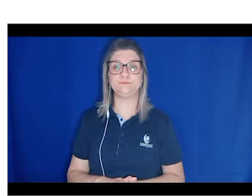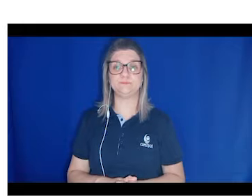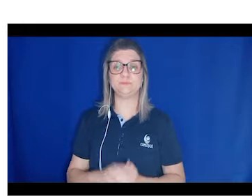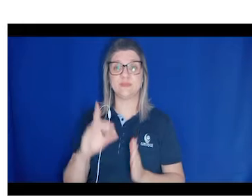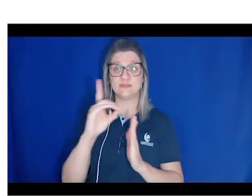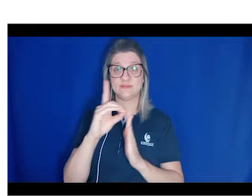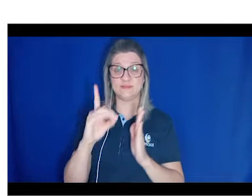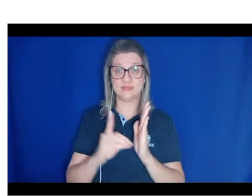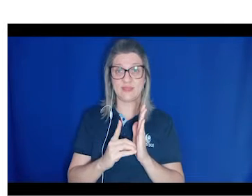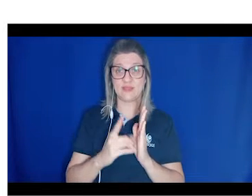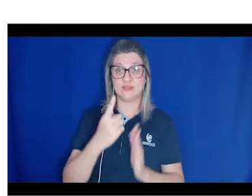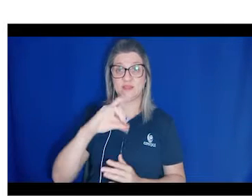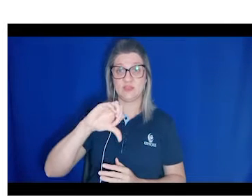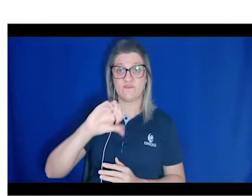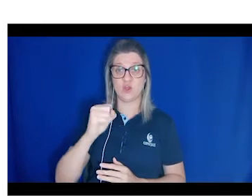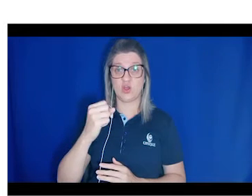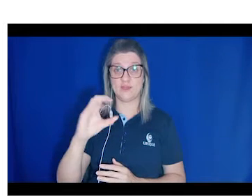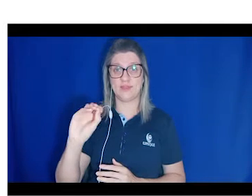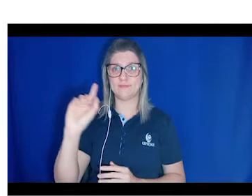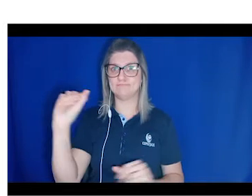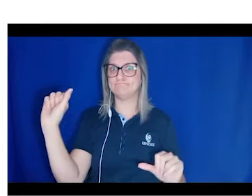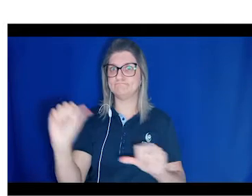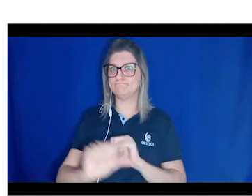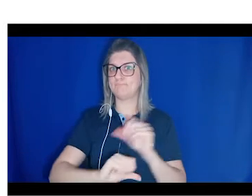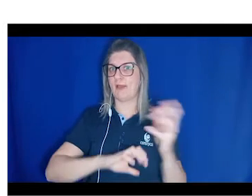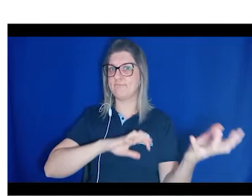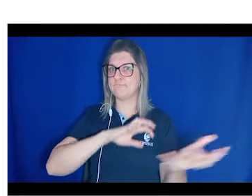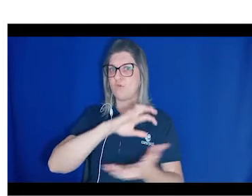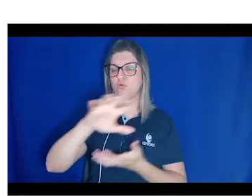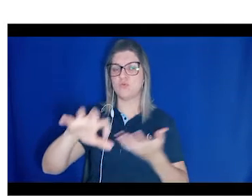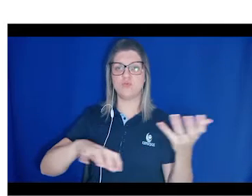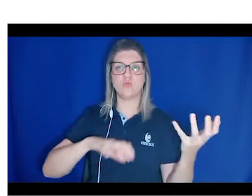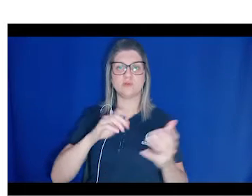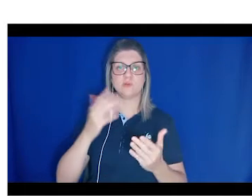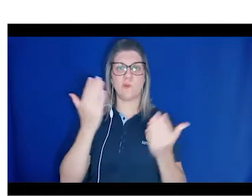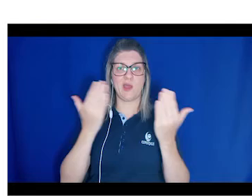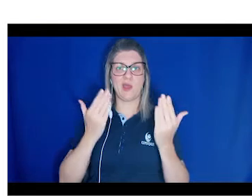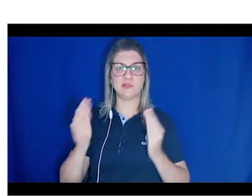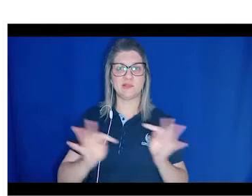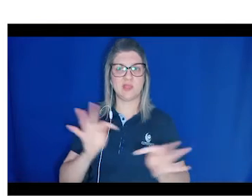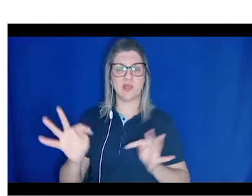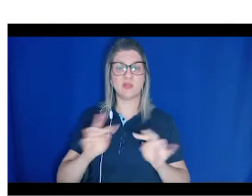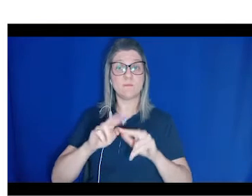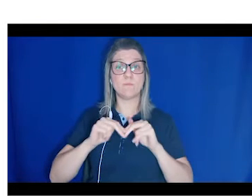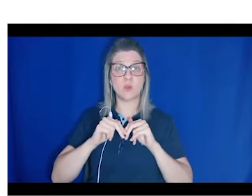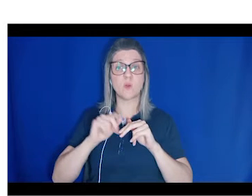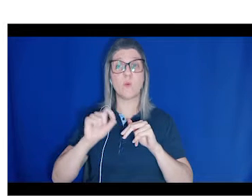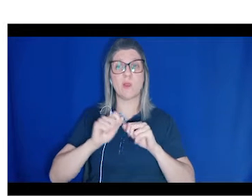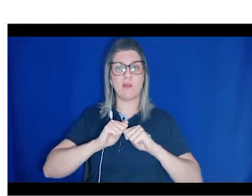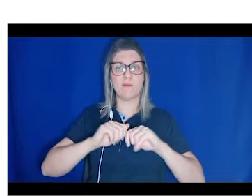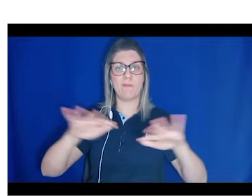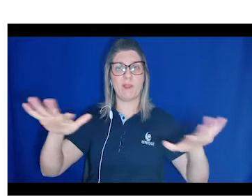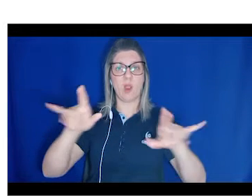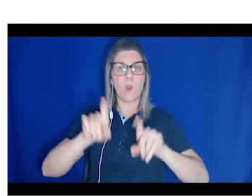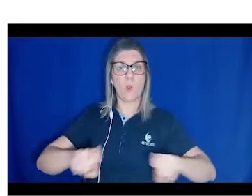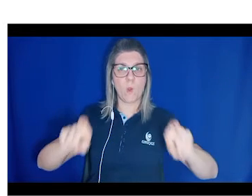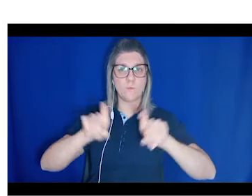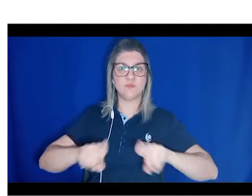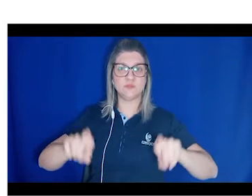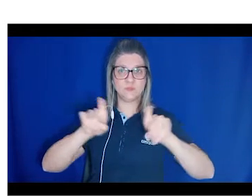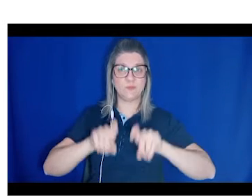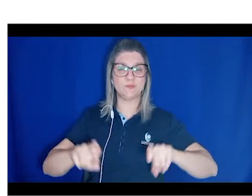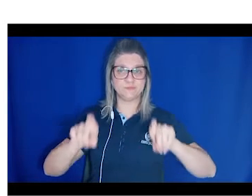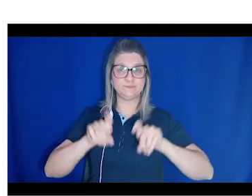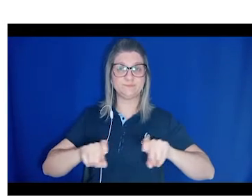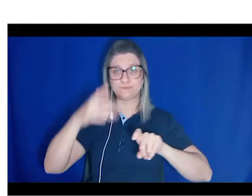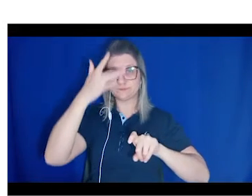A década de 80 foi uma revolução no campo da análise técnica devido à popularização do computador pessoal. Então,